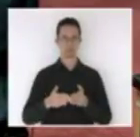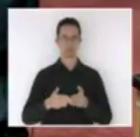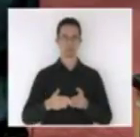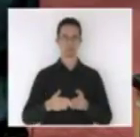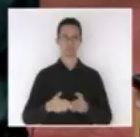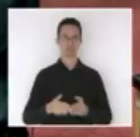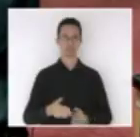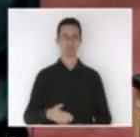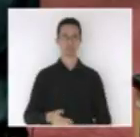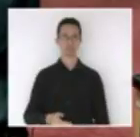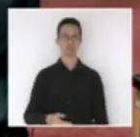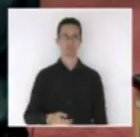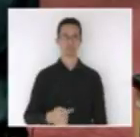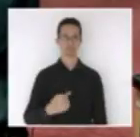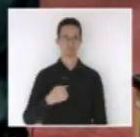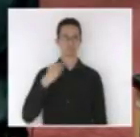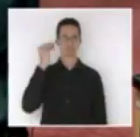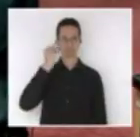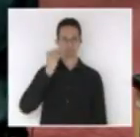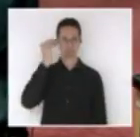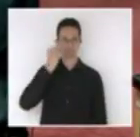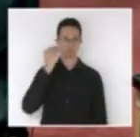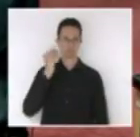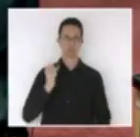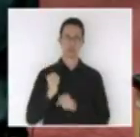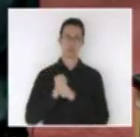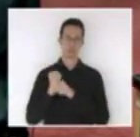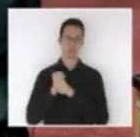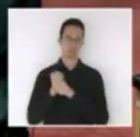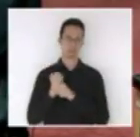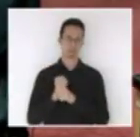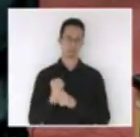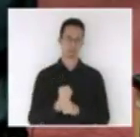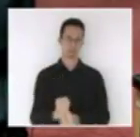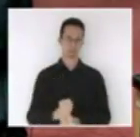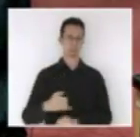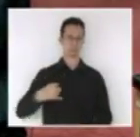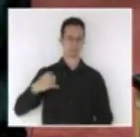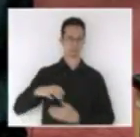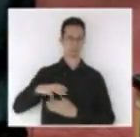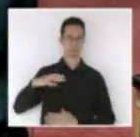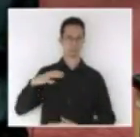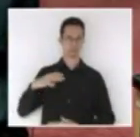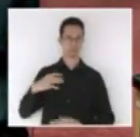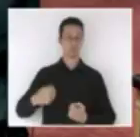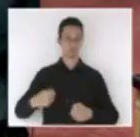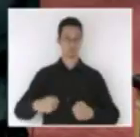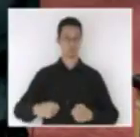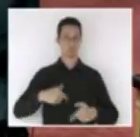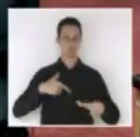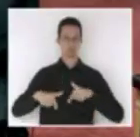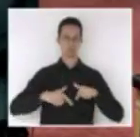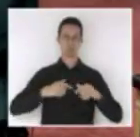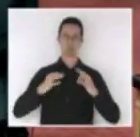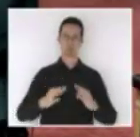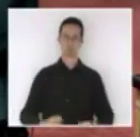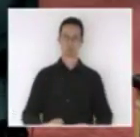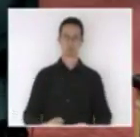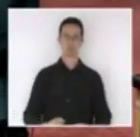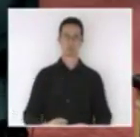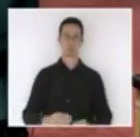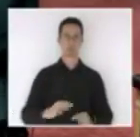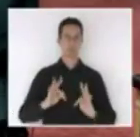Eu tenho a voz da experiência pelos anos que já vivo. É preciso estar ativo para colher a lição, pois toda má